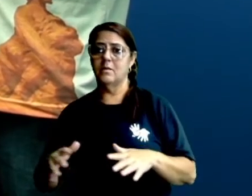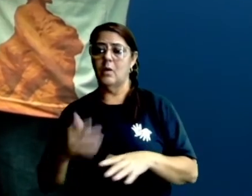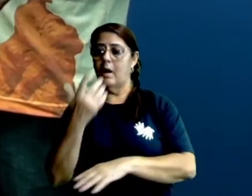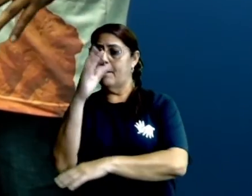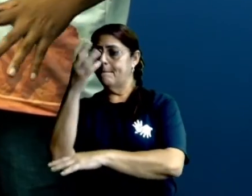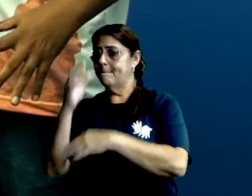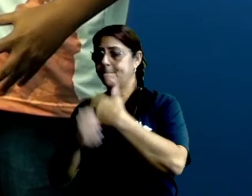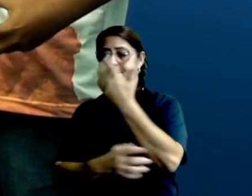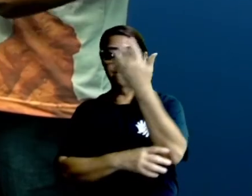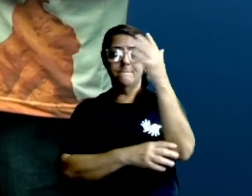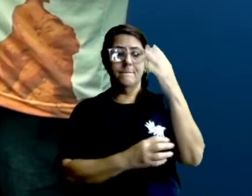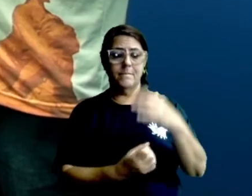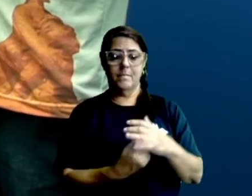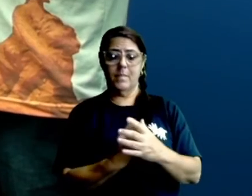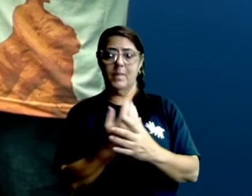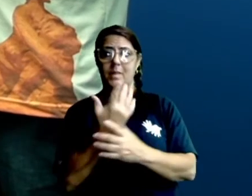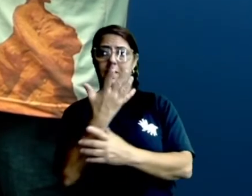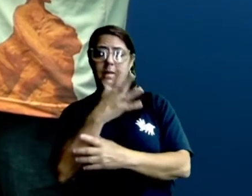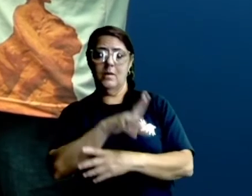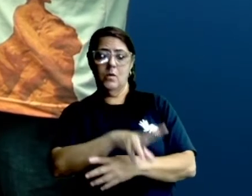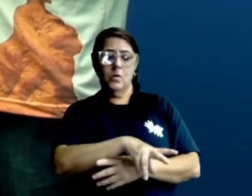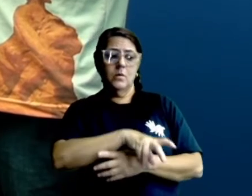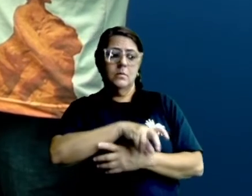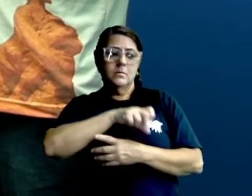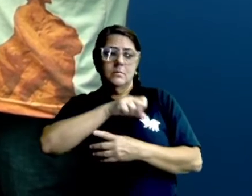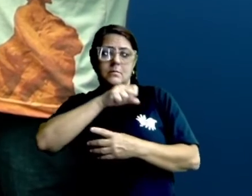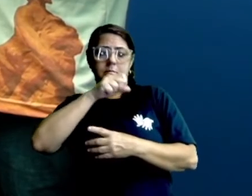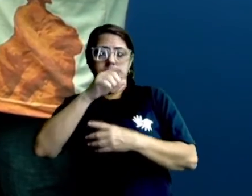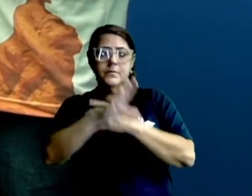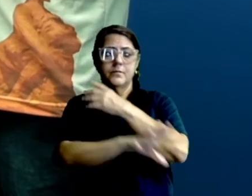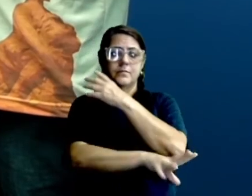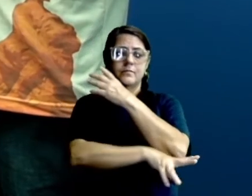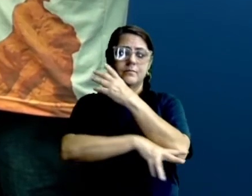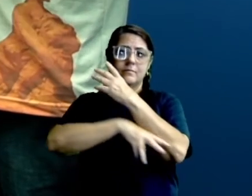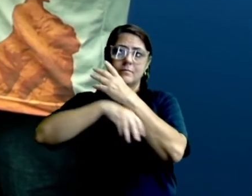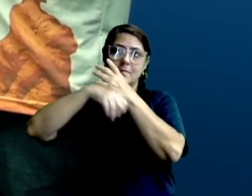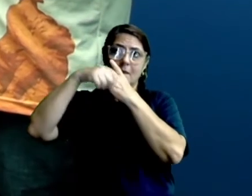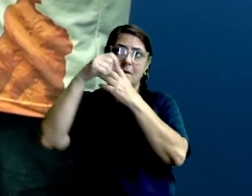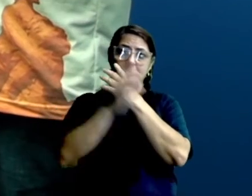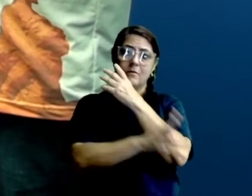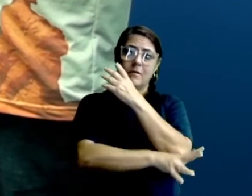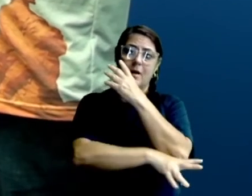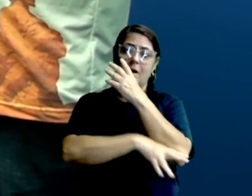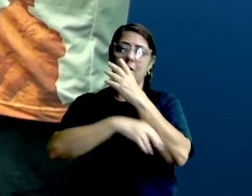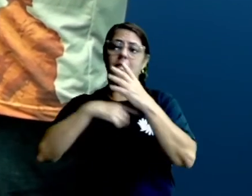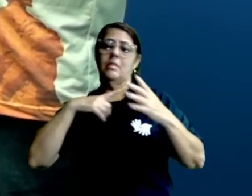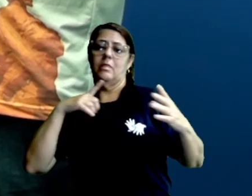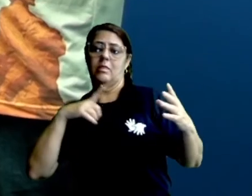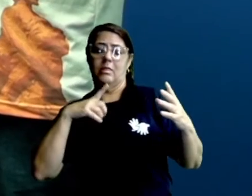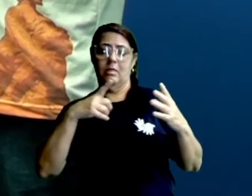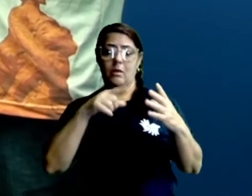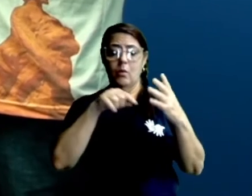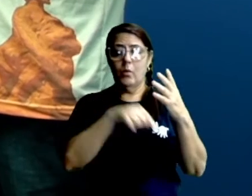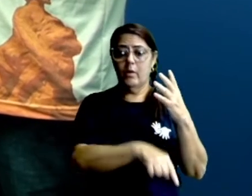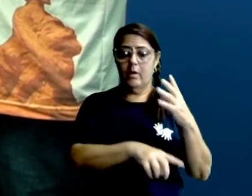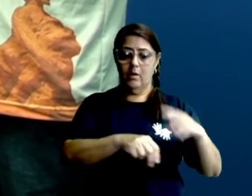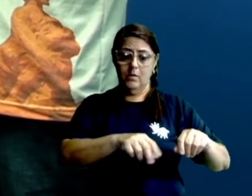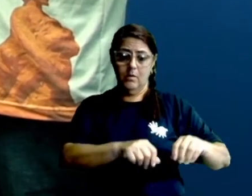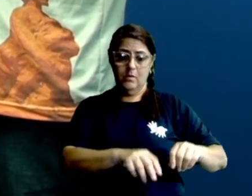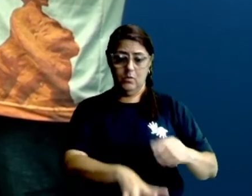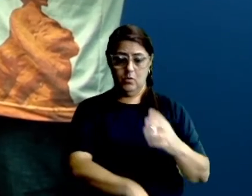vão ter, retirando a água do solo, né? E vai haver uma